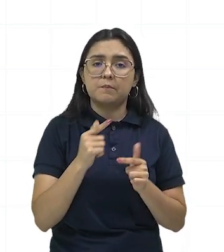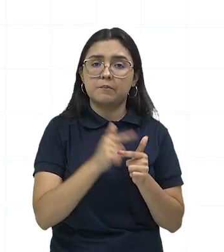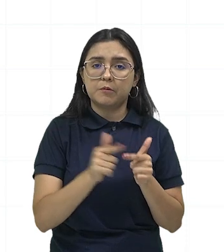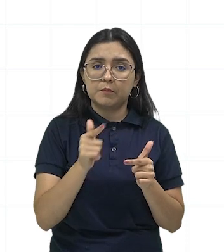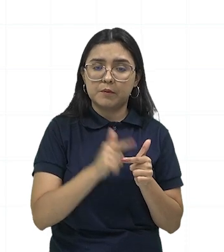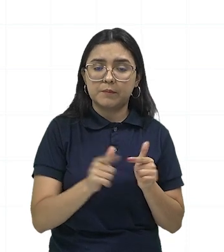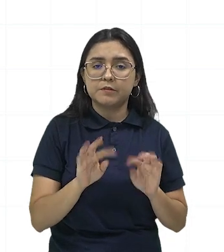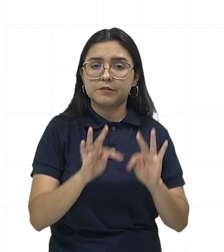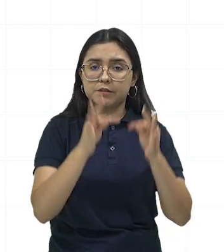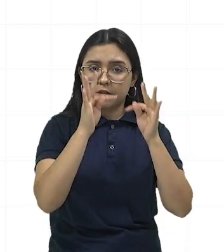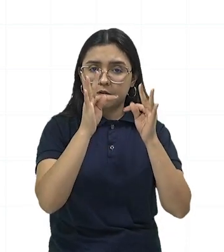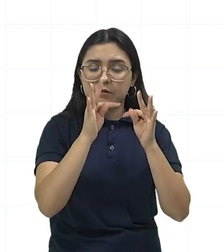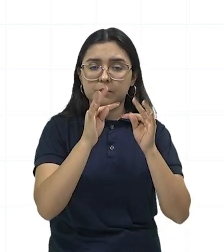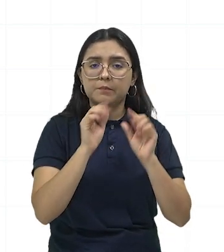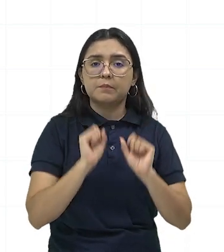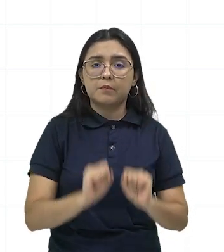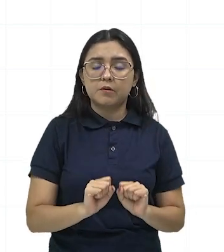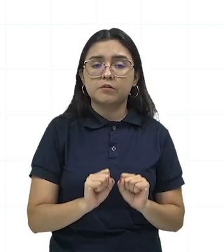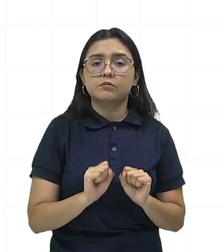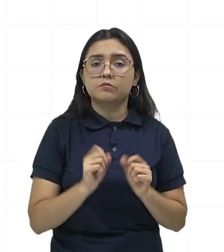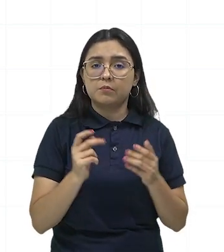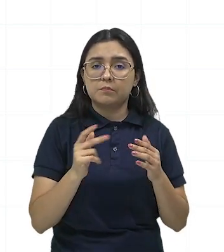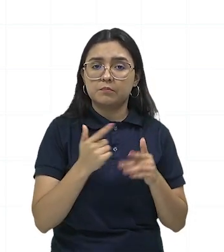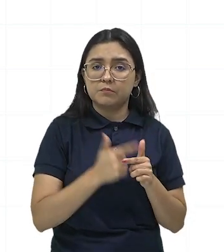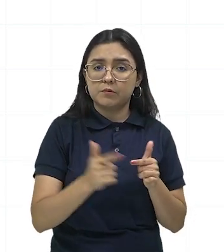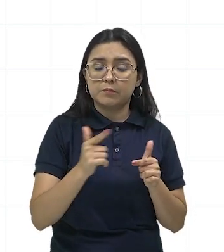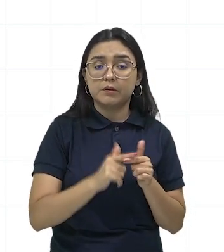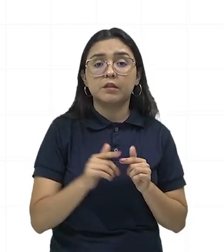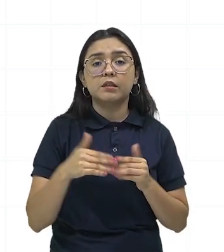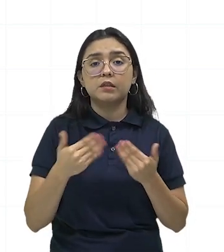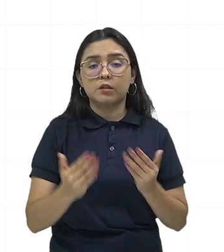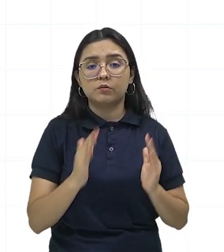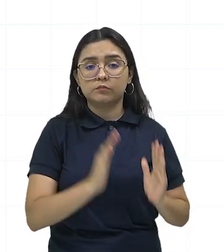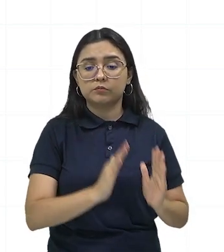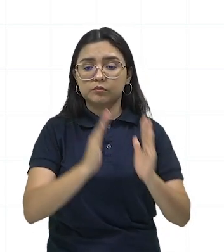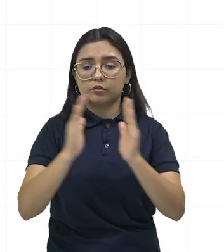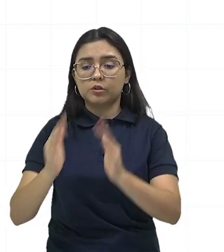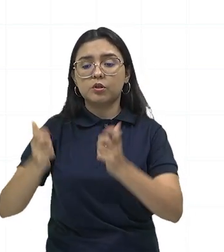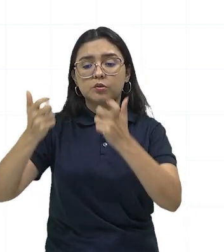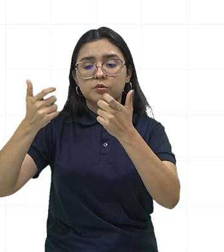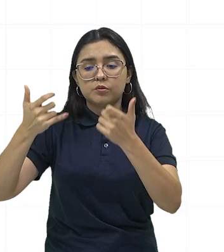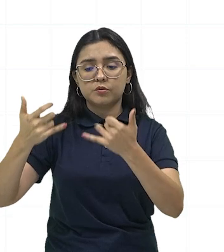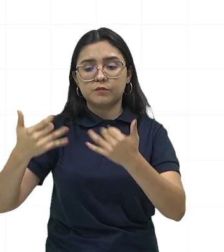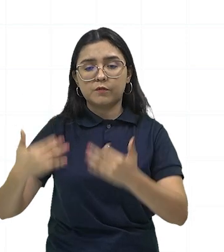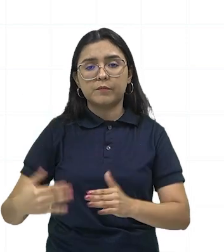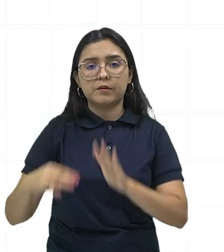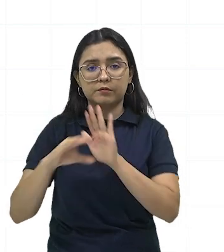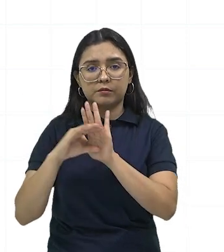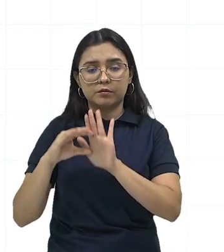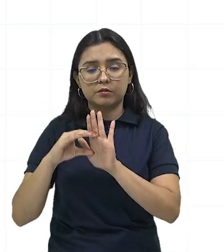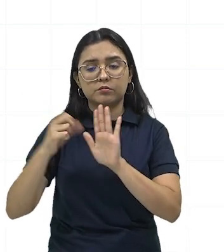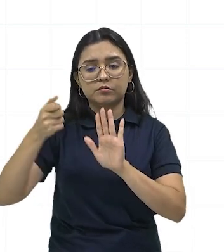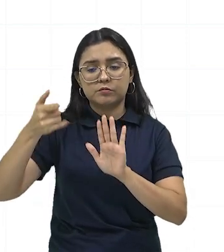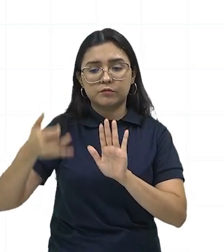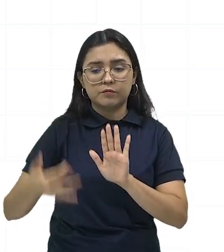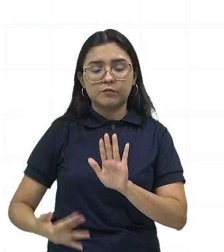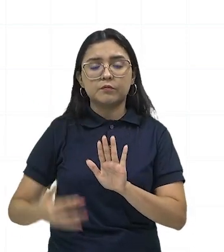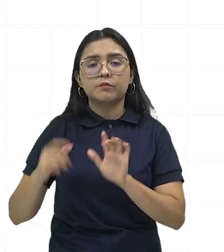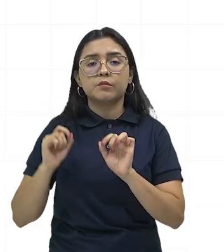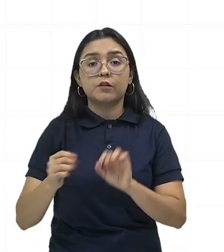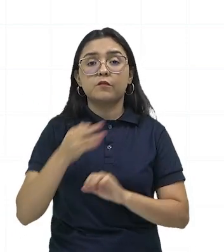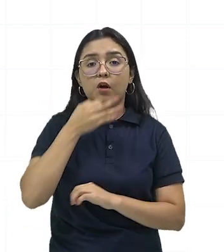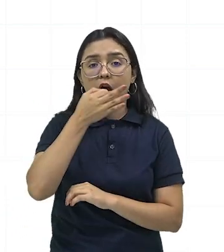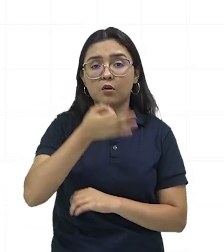As tecnologias digitais podem se tornar um problema. É no meu desenvolvimento, num parágrafo ou mais, que eu vou justamente